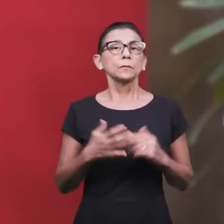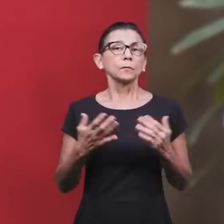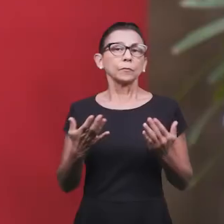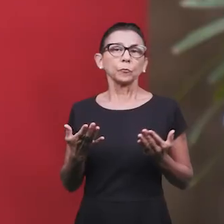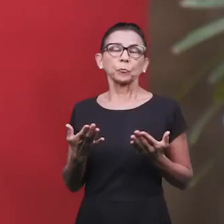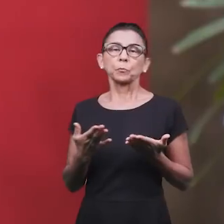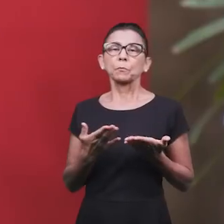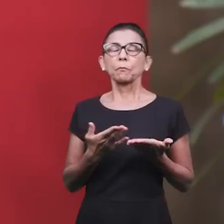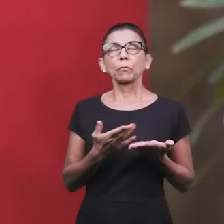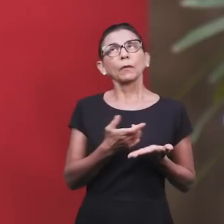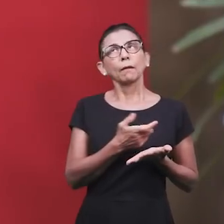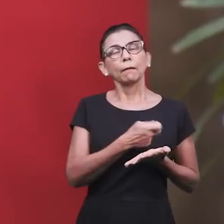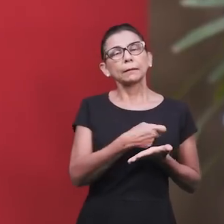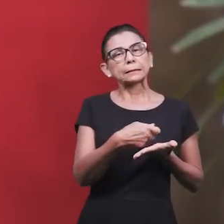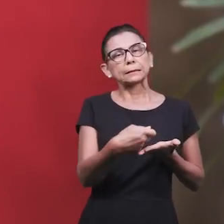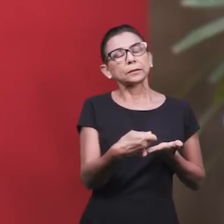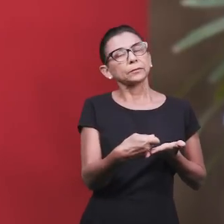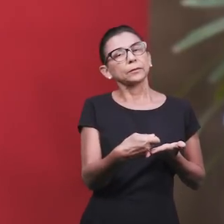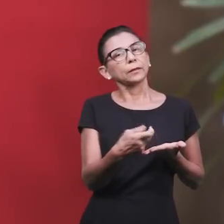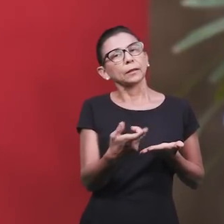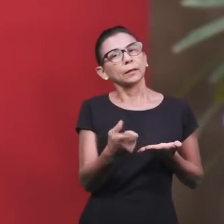Então ele diz assim, escrever